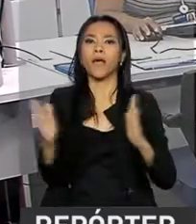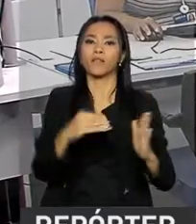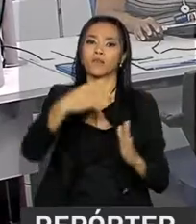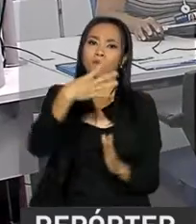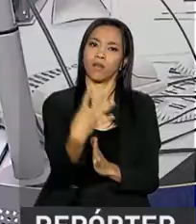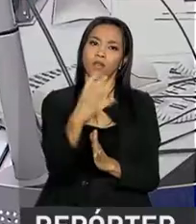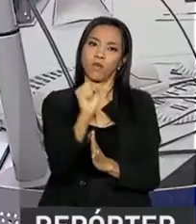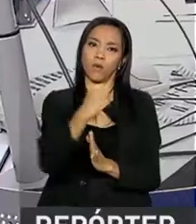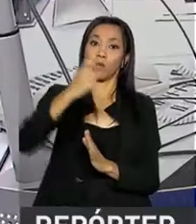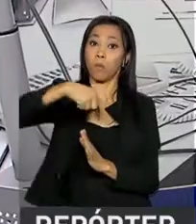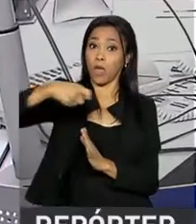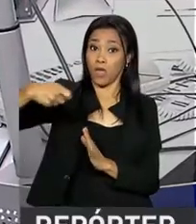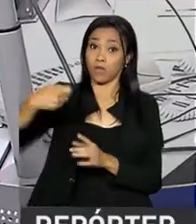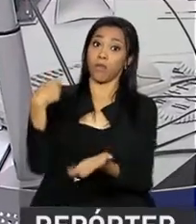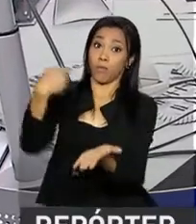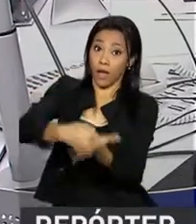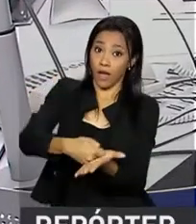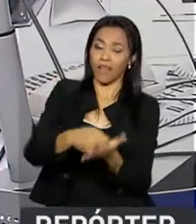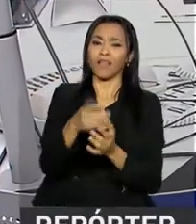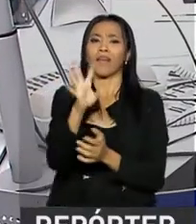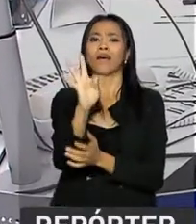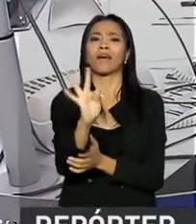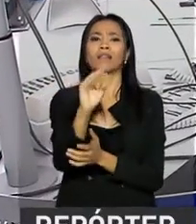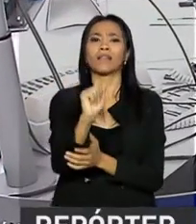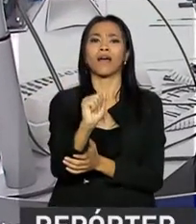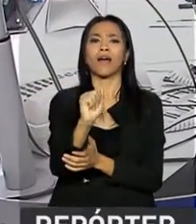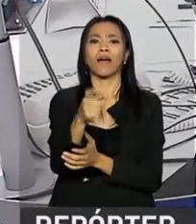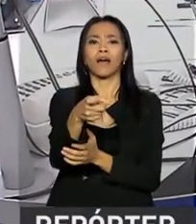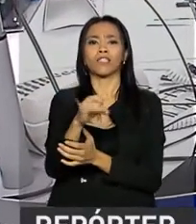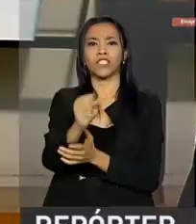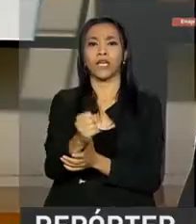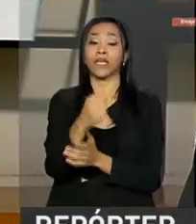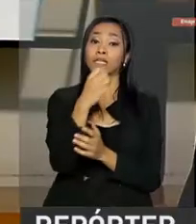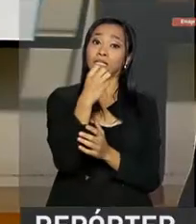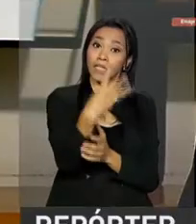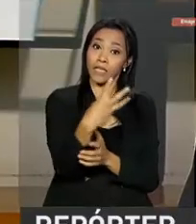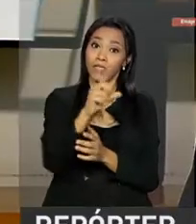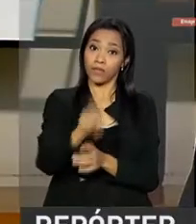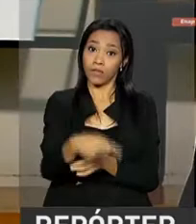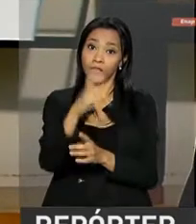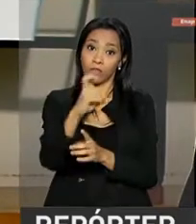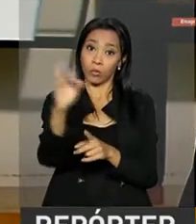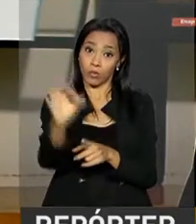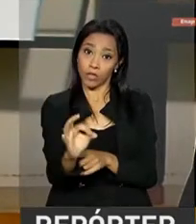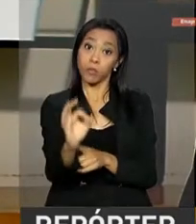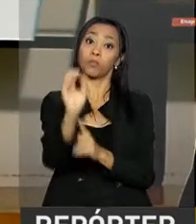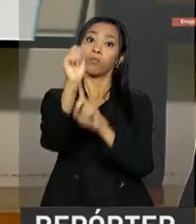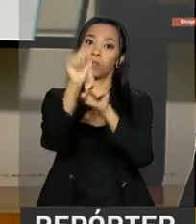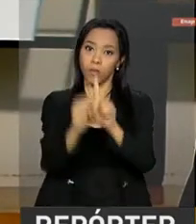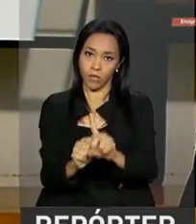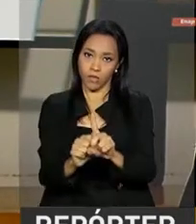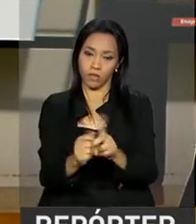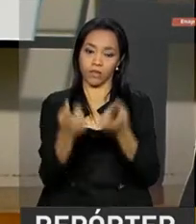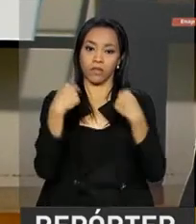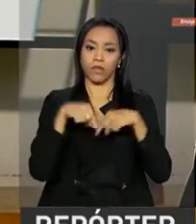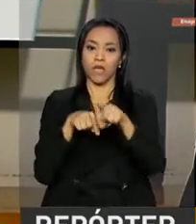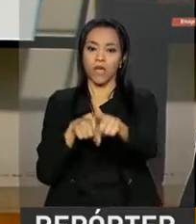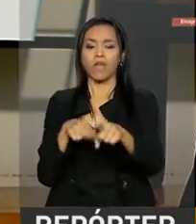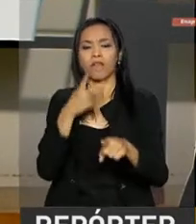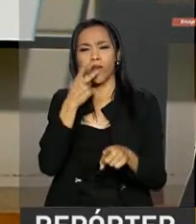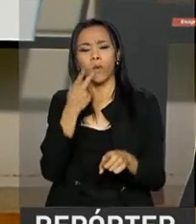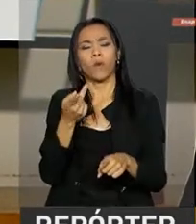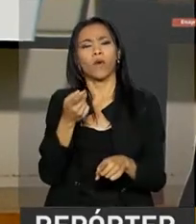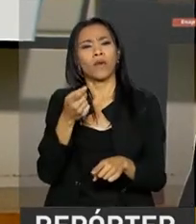o pagamento e taxas de até três e meio por cento ao mês isso dá uma garantia de menor risco